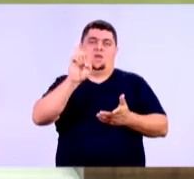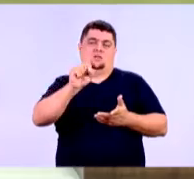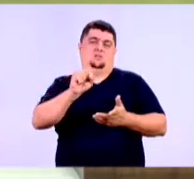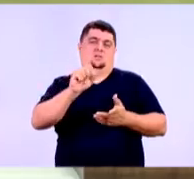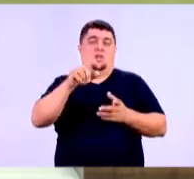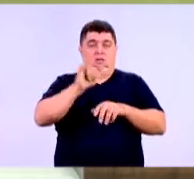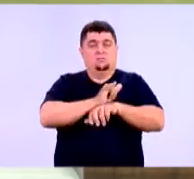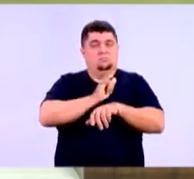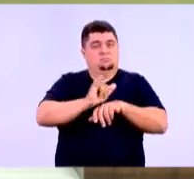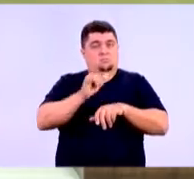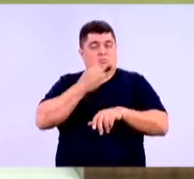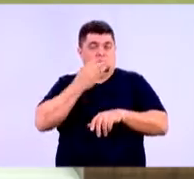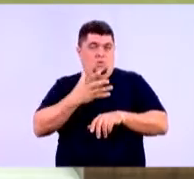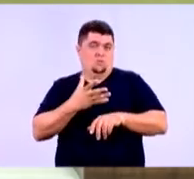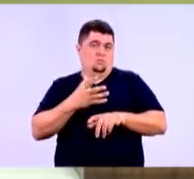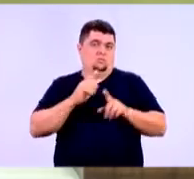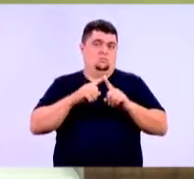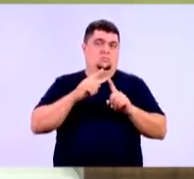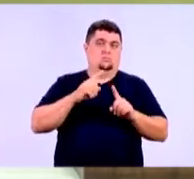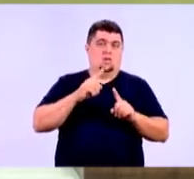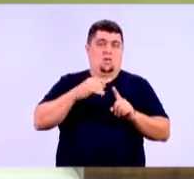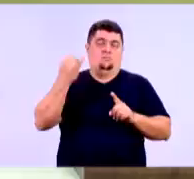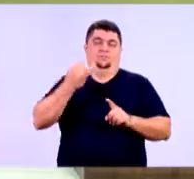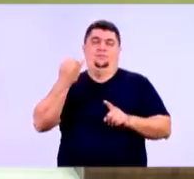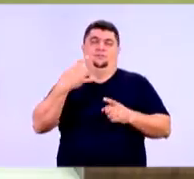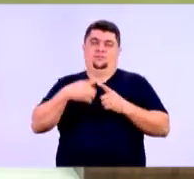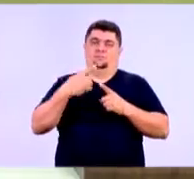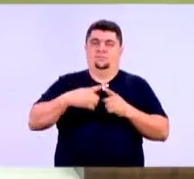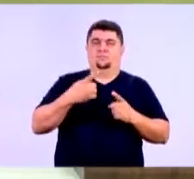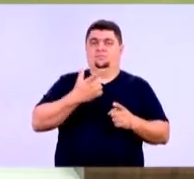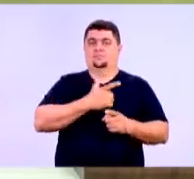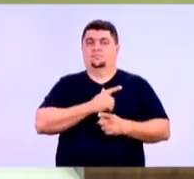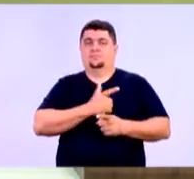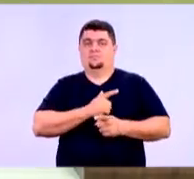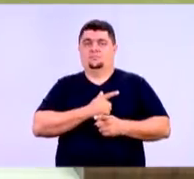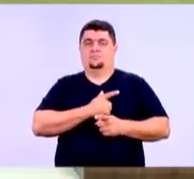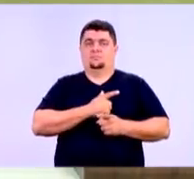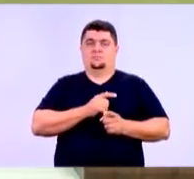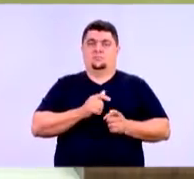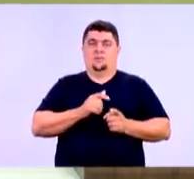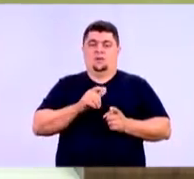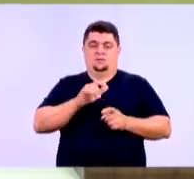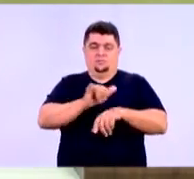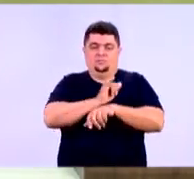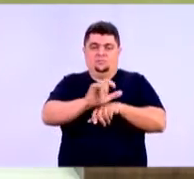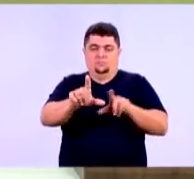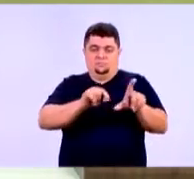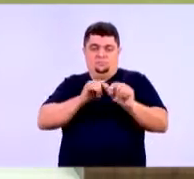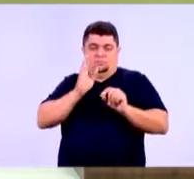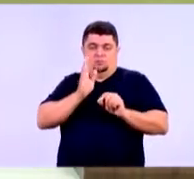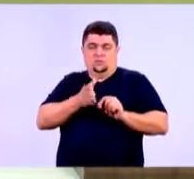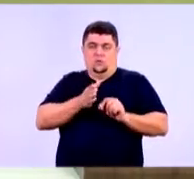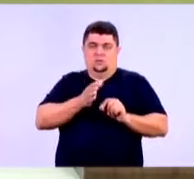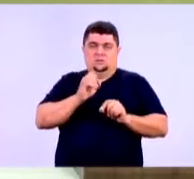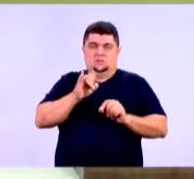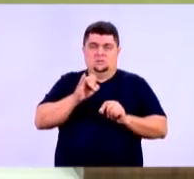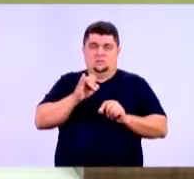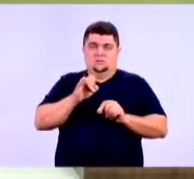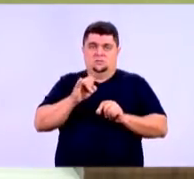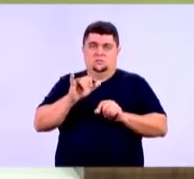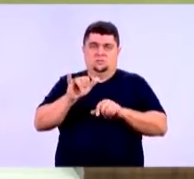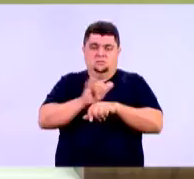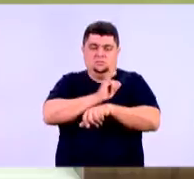estratégia e essa parte é muito importante, porque depois que você adota uma estratégia, se essa estratégia